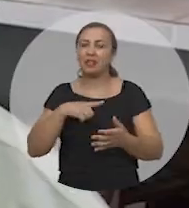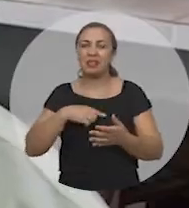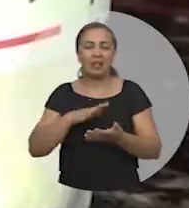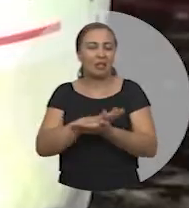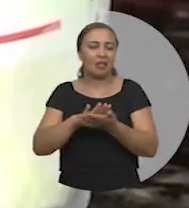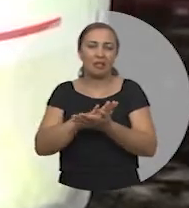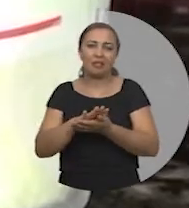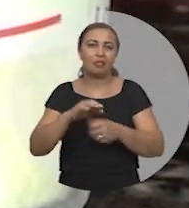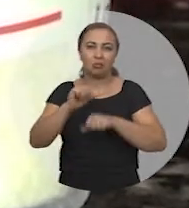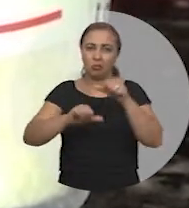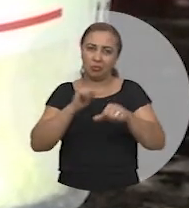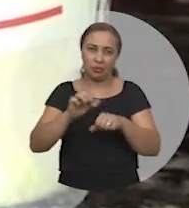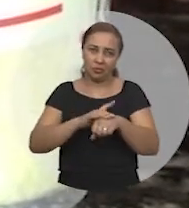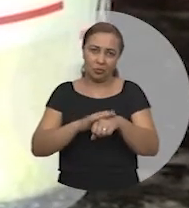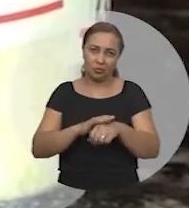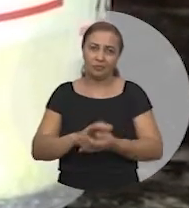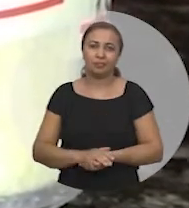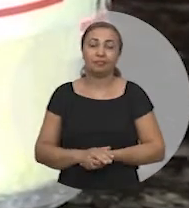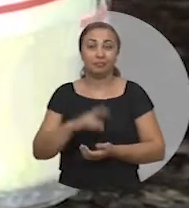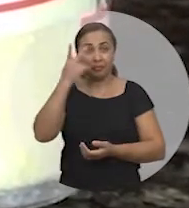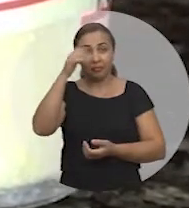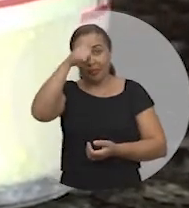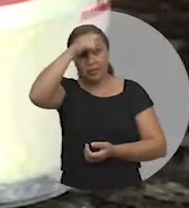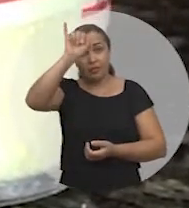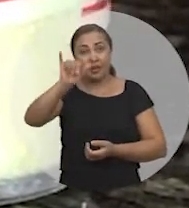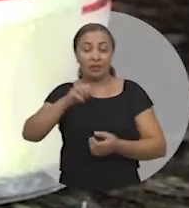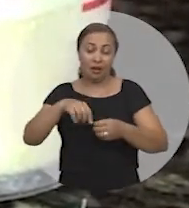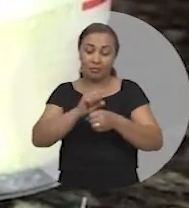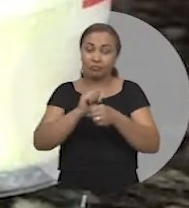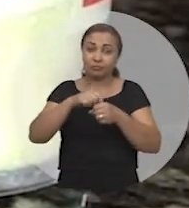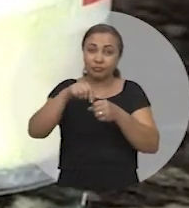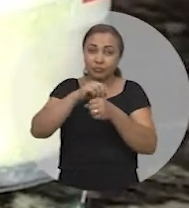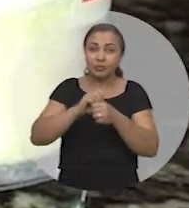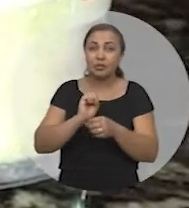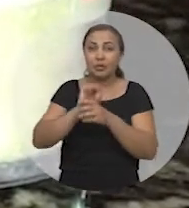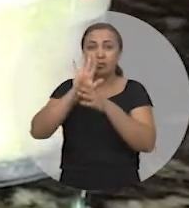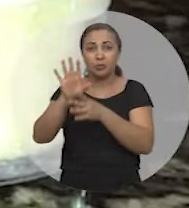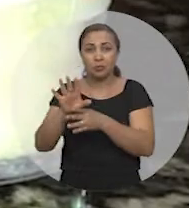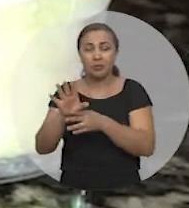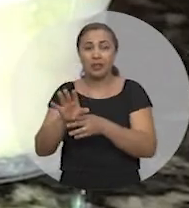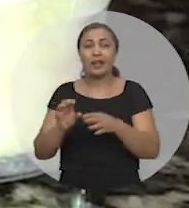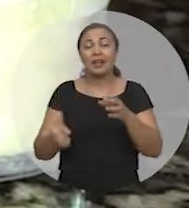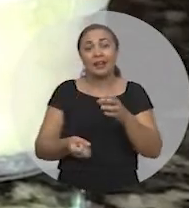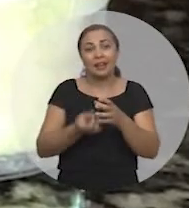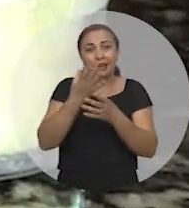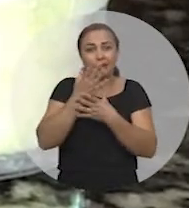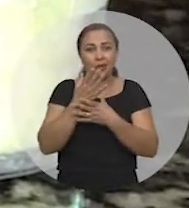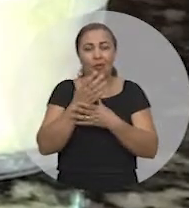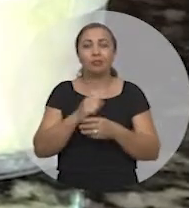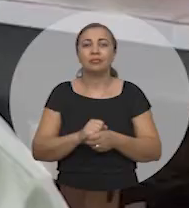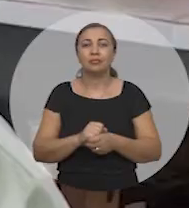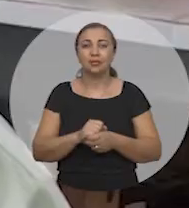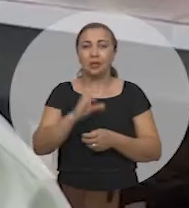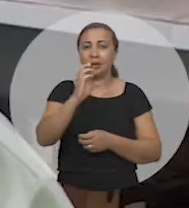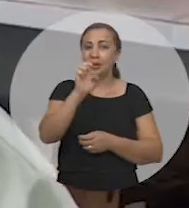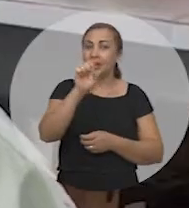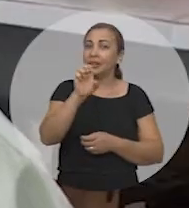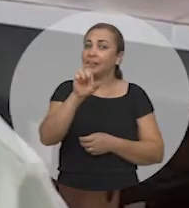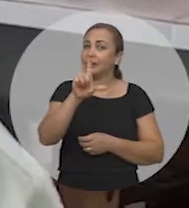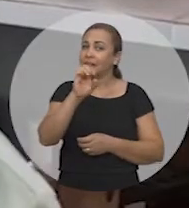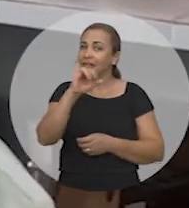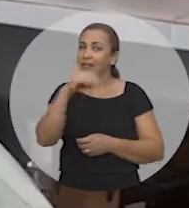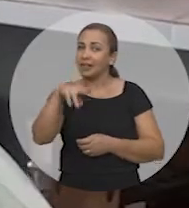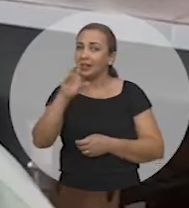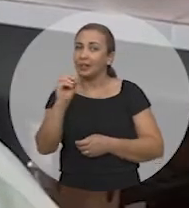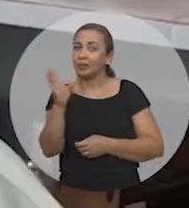sobre a bactéria EA para evitar que a bactéria coloque para fora os antibióticos que atua composição criada pela UFPB os